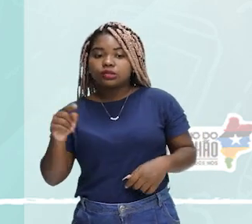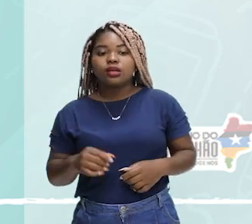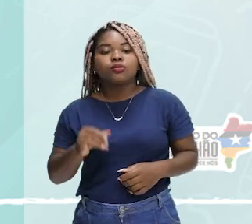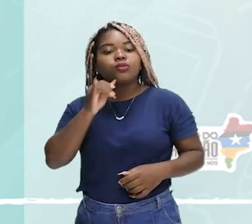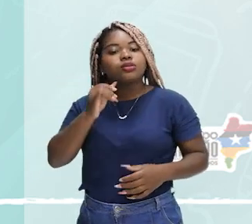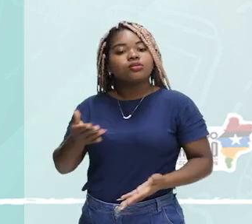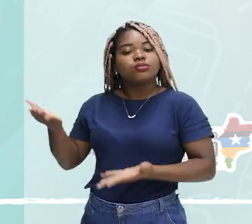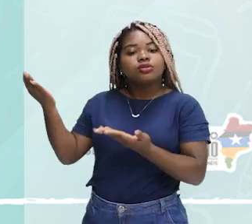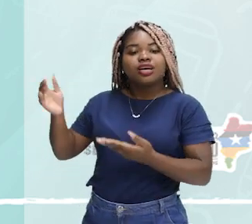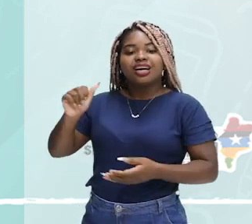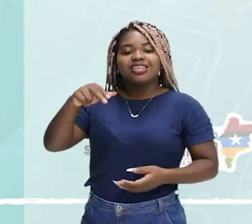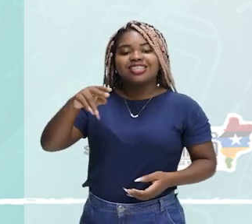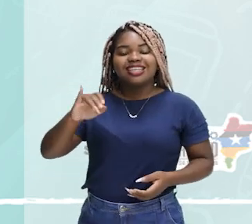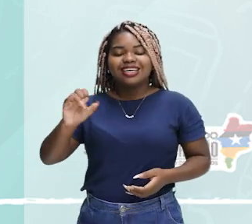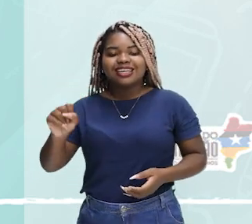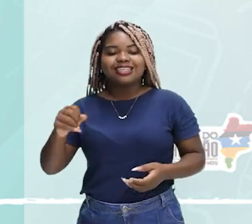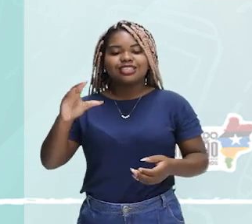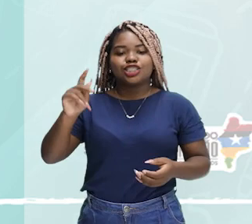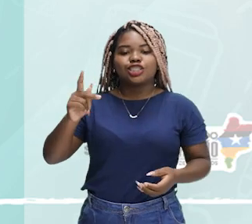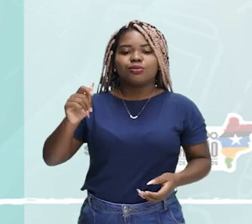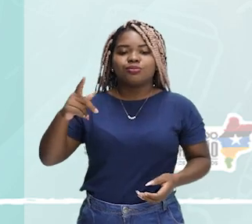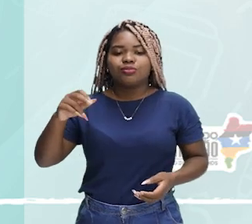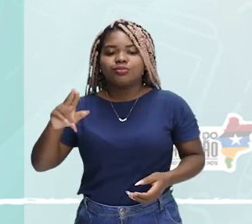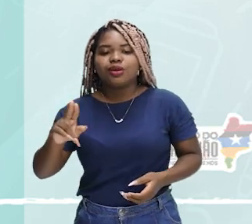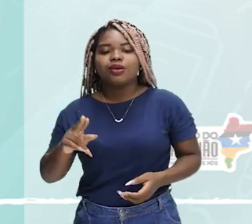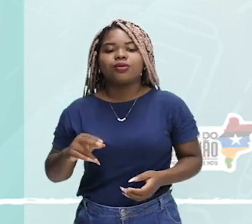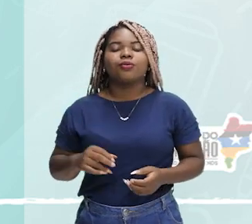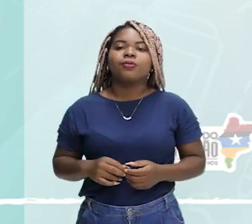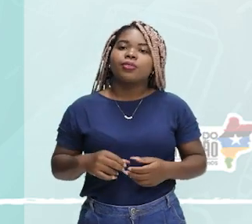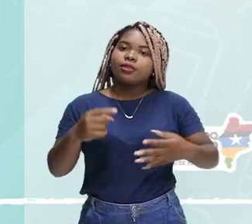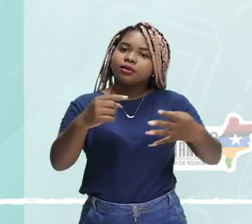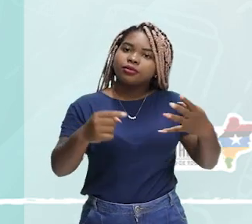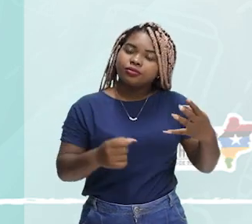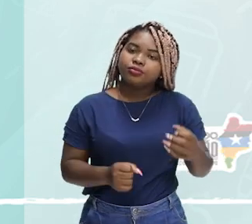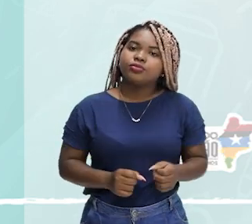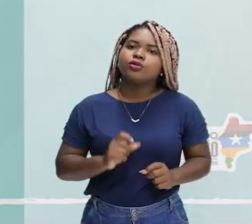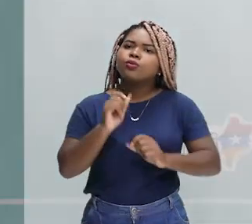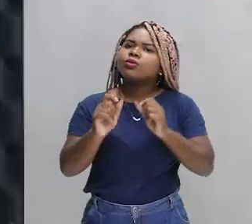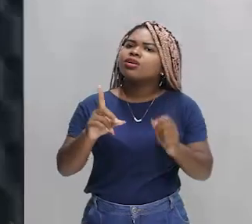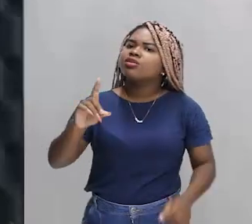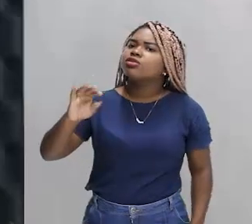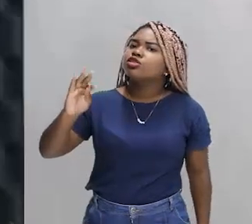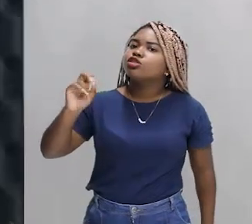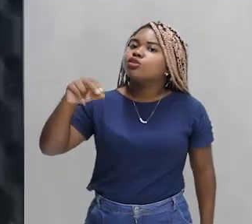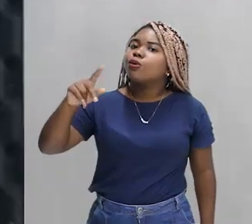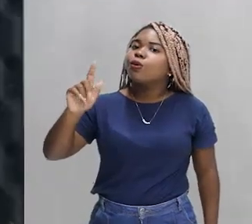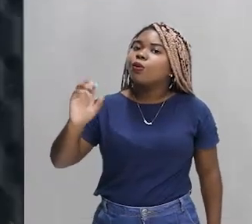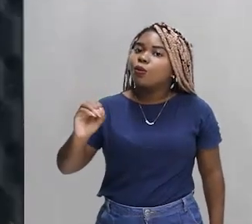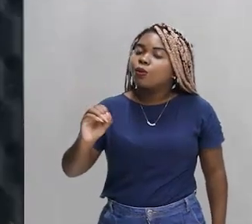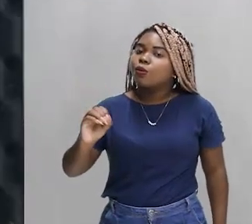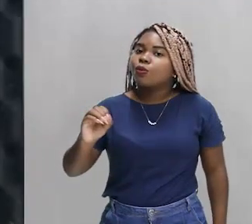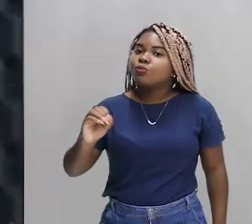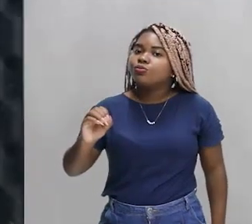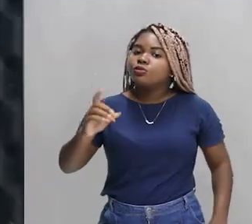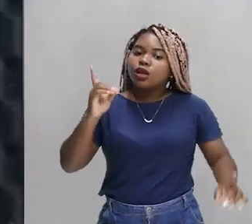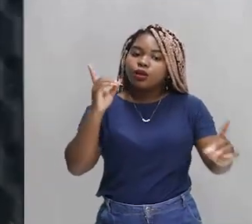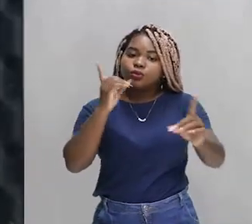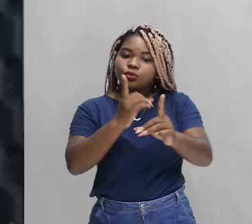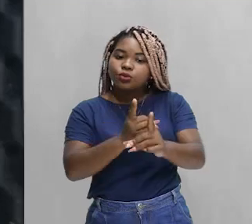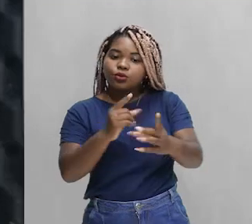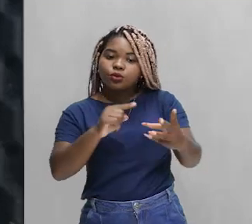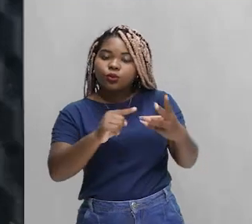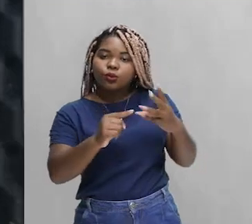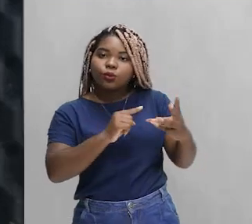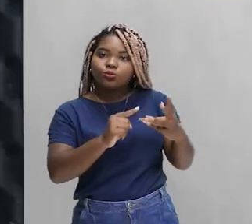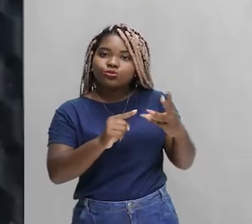anéis, chapéu, girassóis e papéis. O que são ditongos, turma? Lembrando, é o encontro de duas vogais. Lembrando que, na